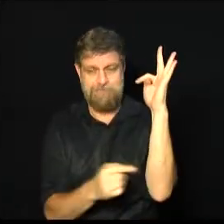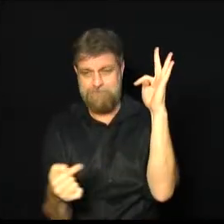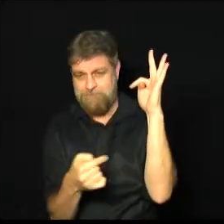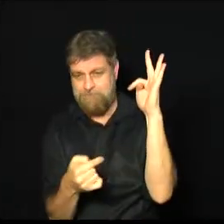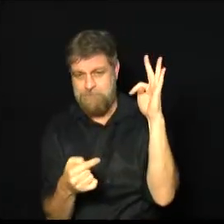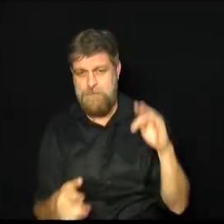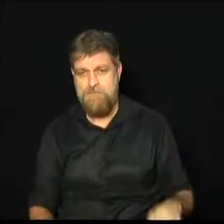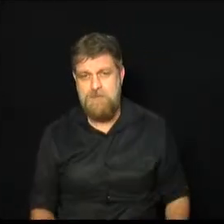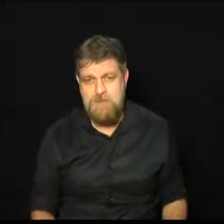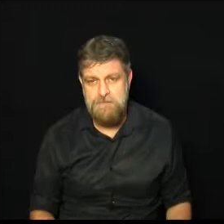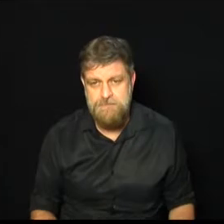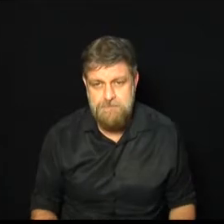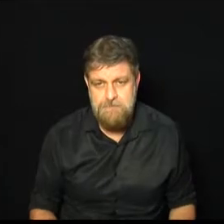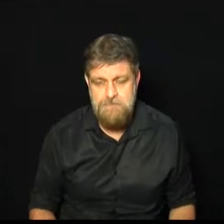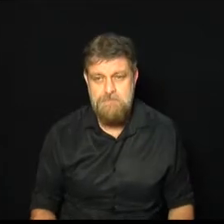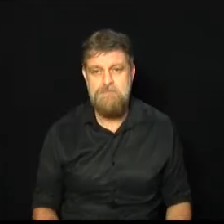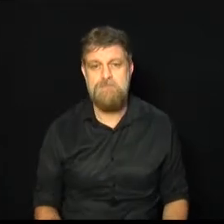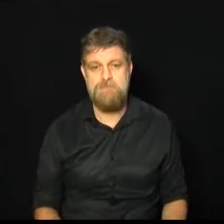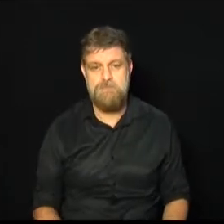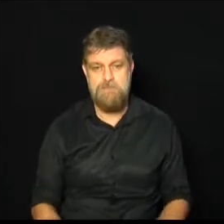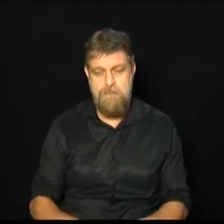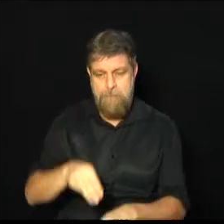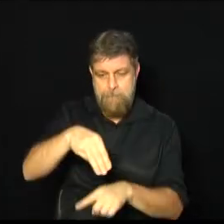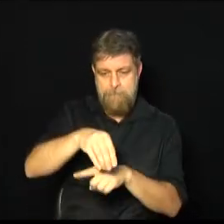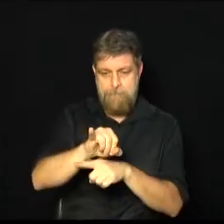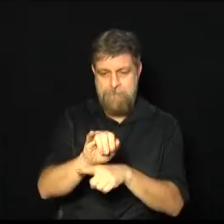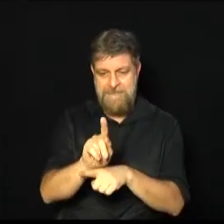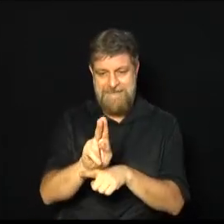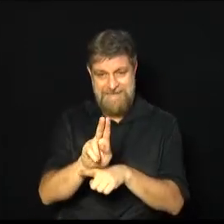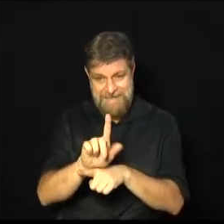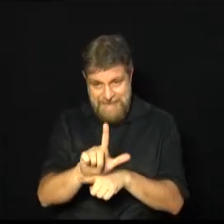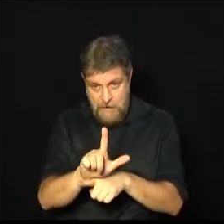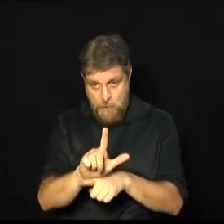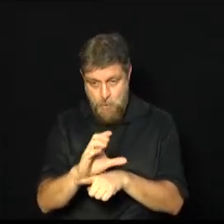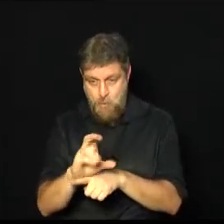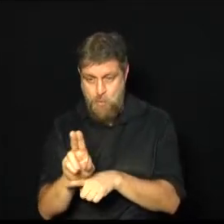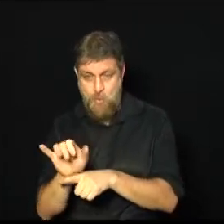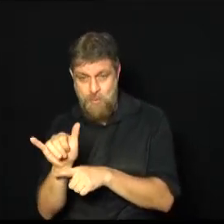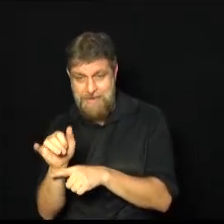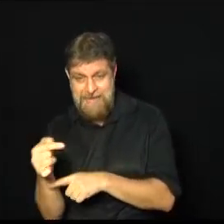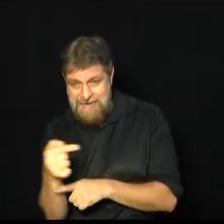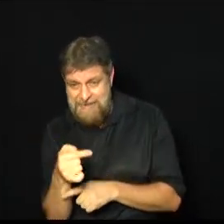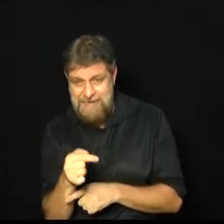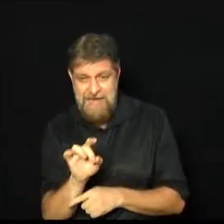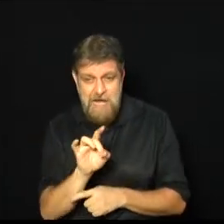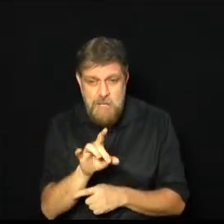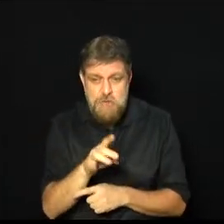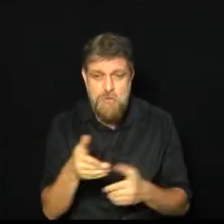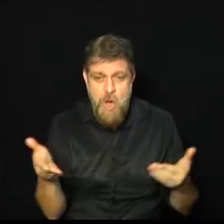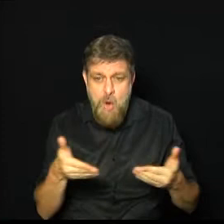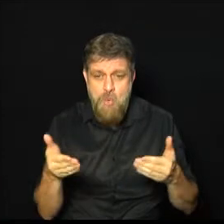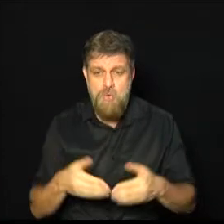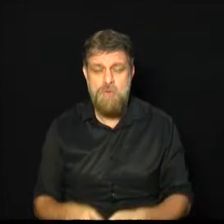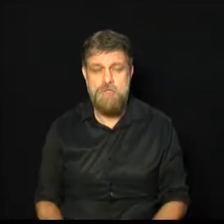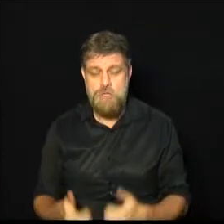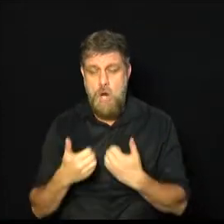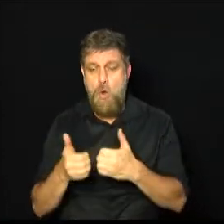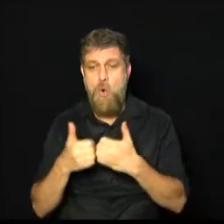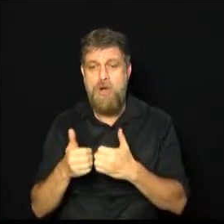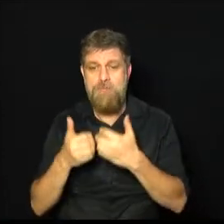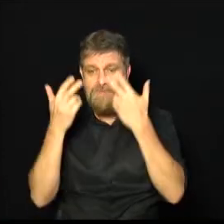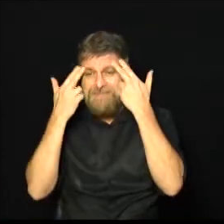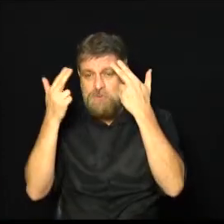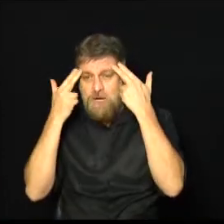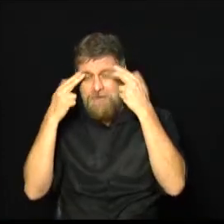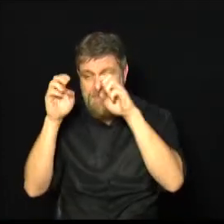lá no viaduto Miguel Cury. Ali hoje, ele só recebe o ônibus do sistema convencional.